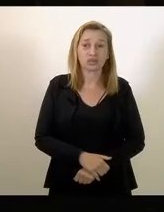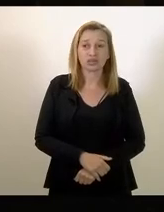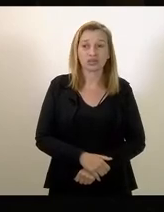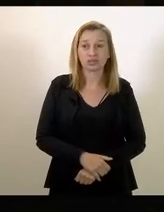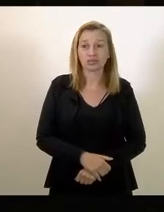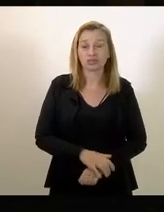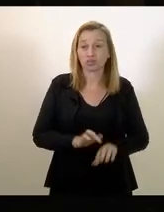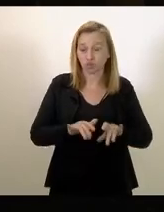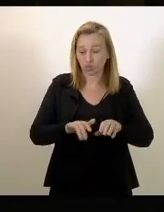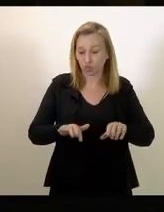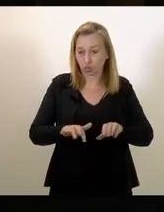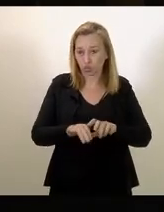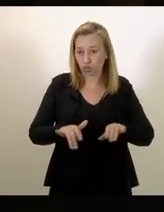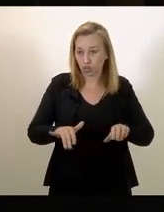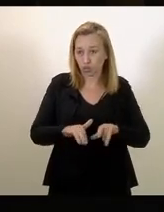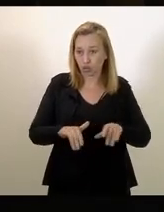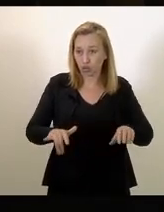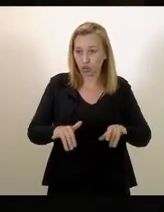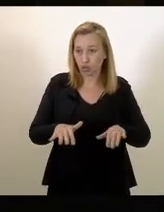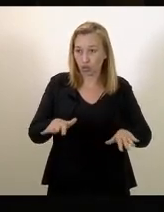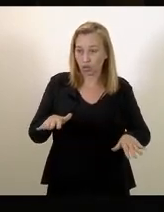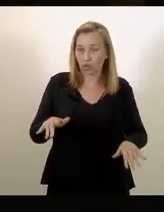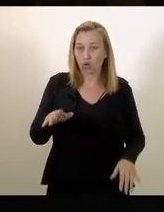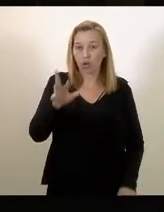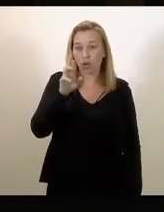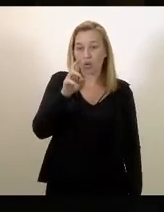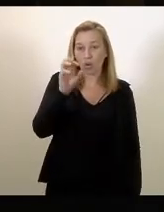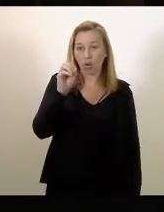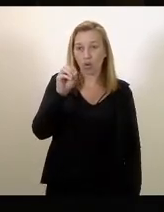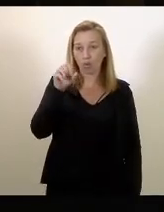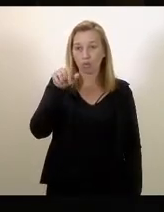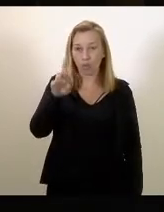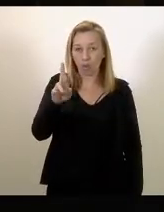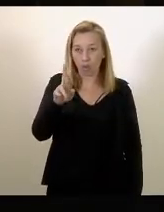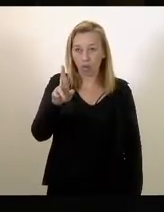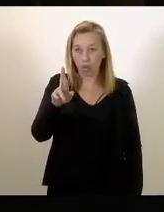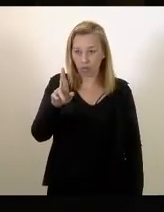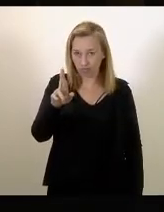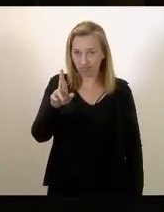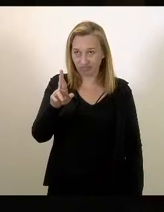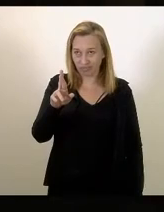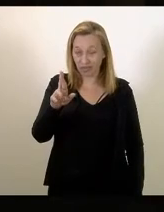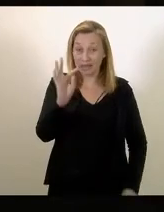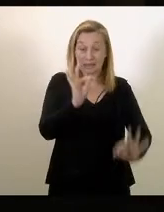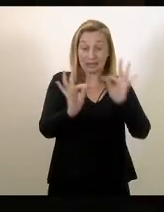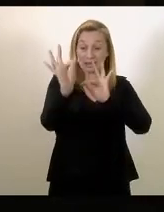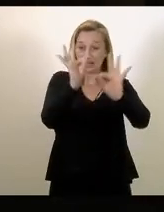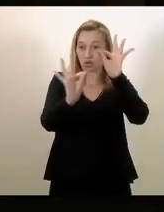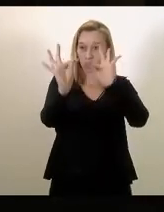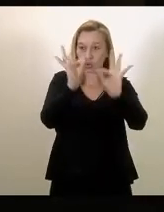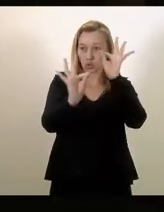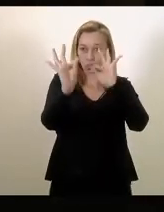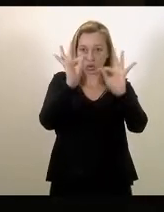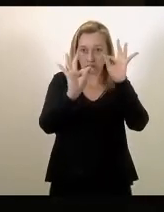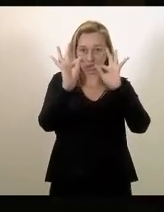computação da robotização da sofisticação tecnológica